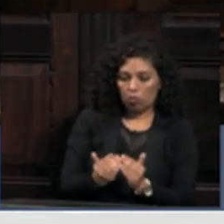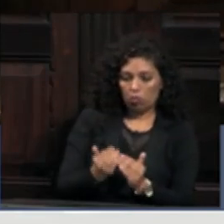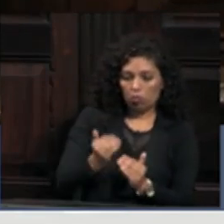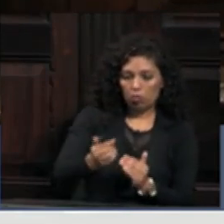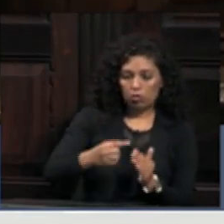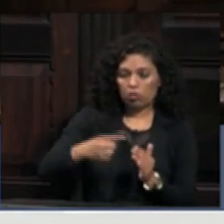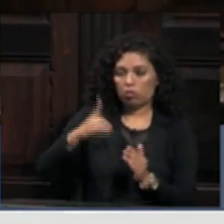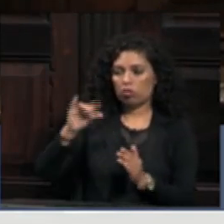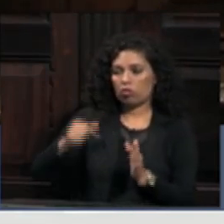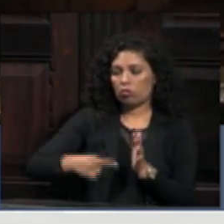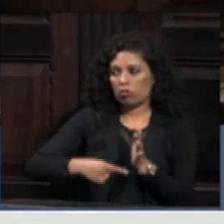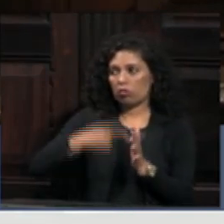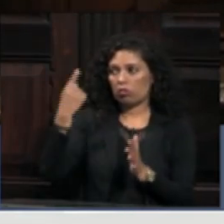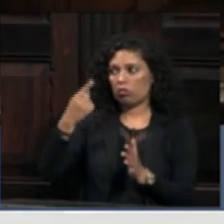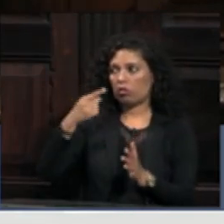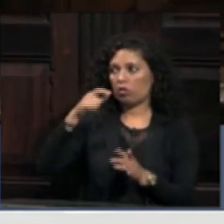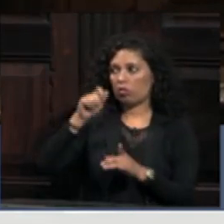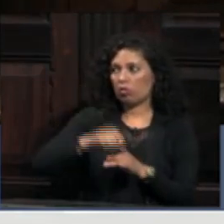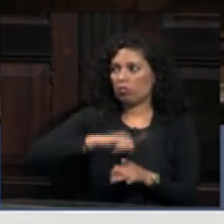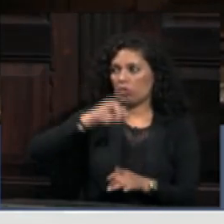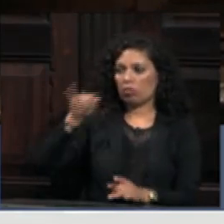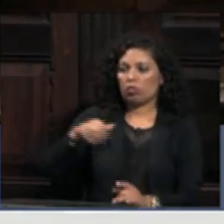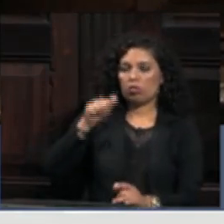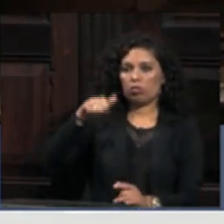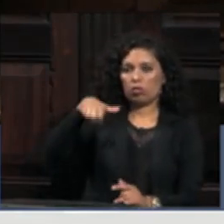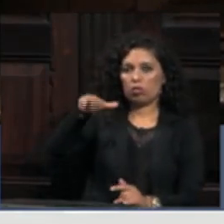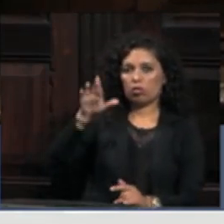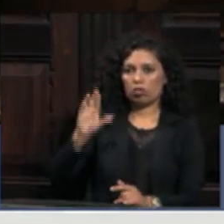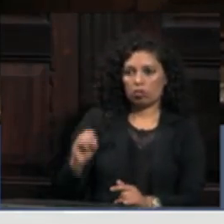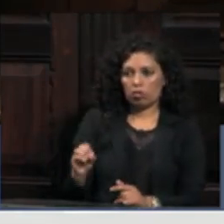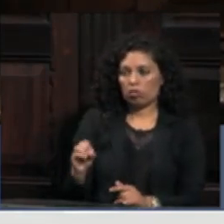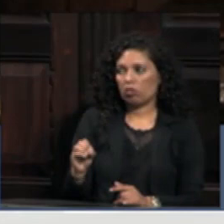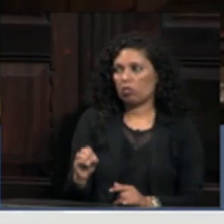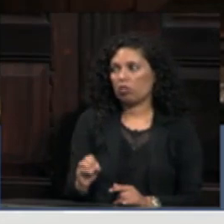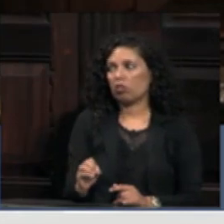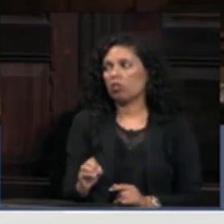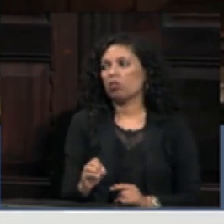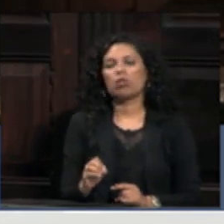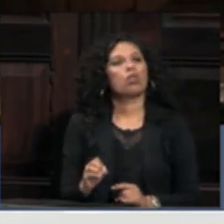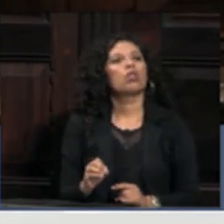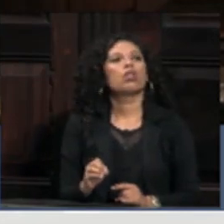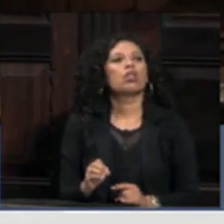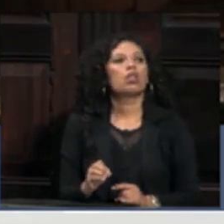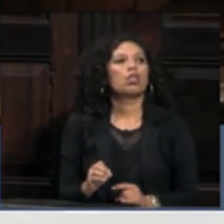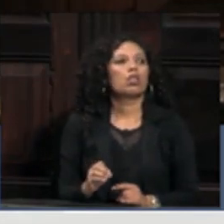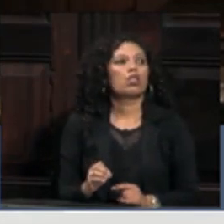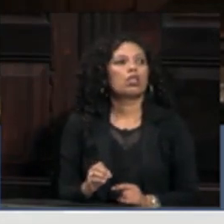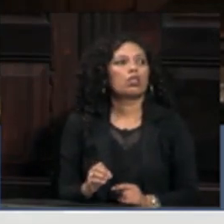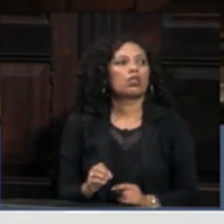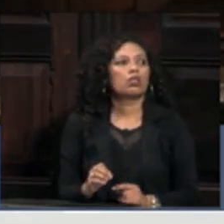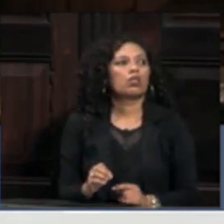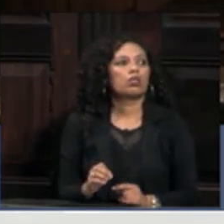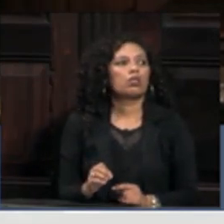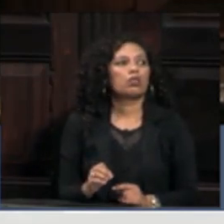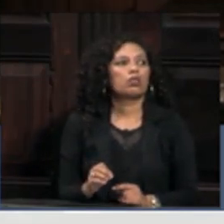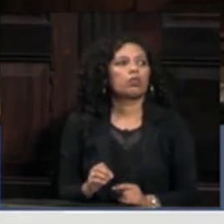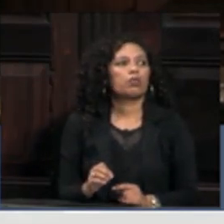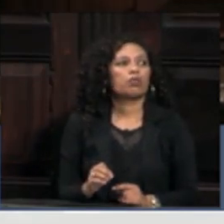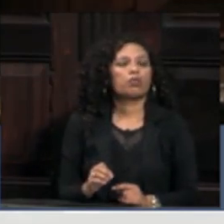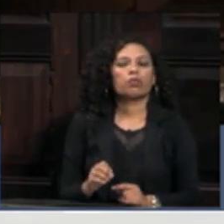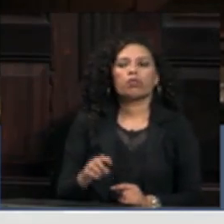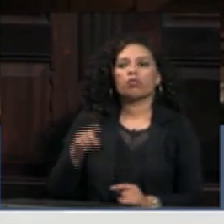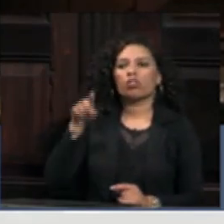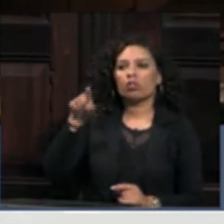janeiro. Eu tenho dito em alguns lugares, deputado doutor Julianelli, e Vossa Excelência